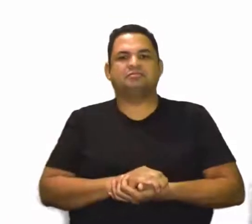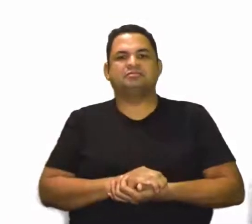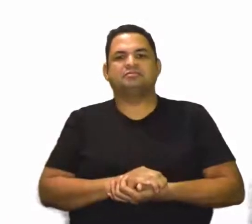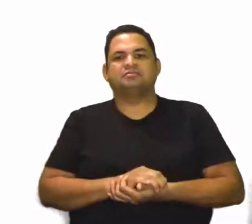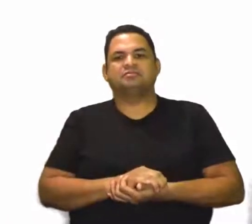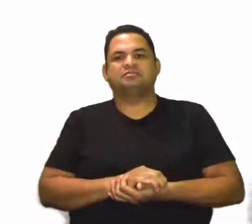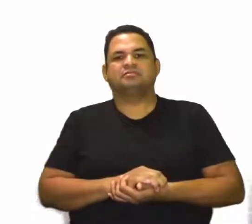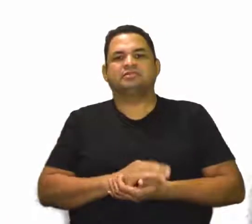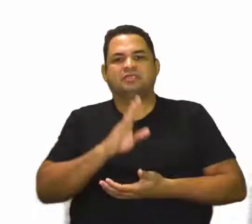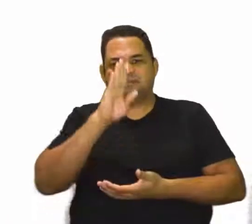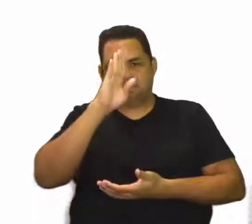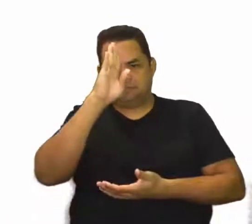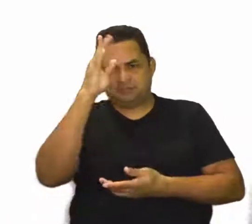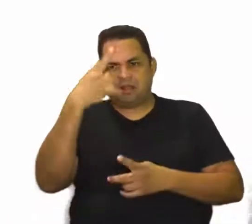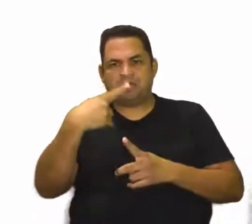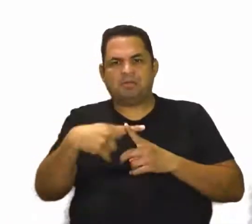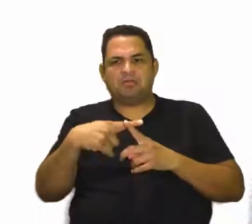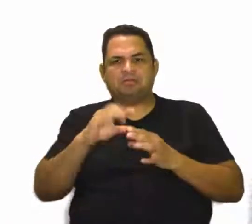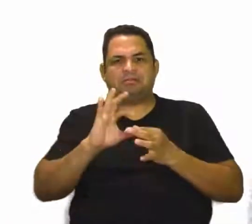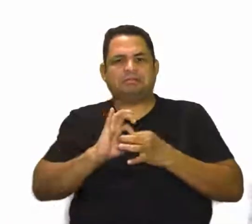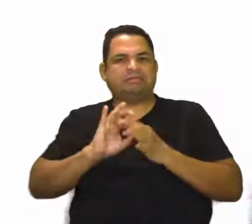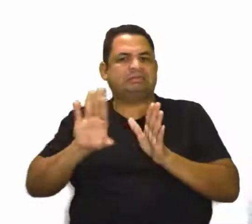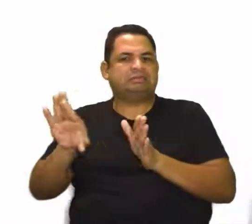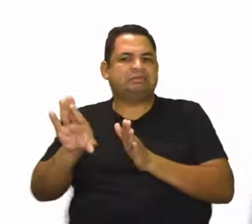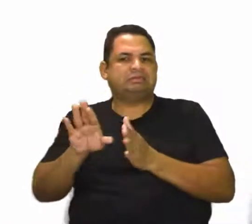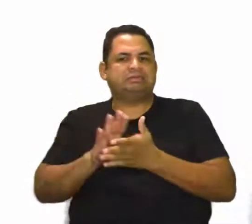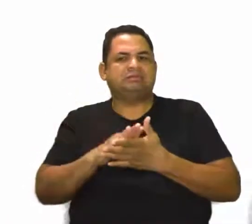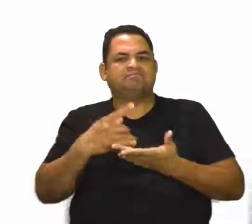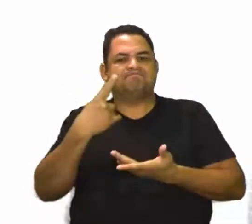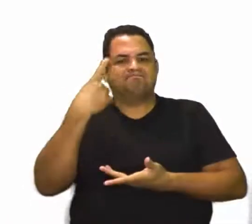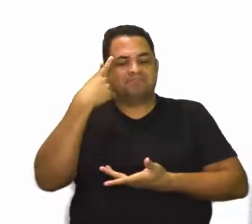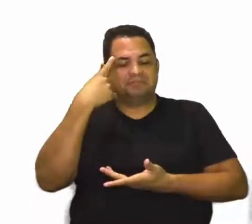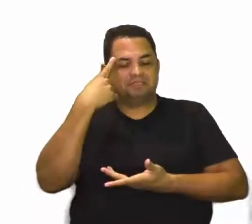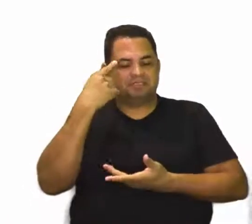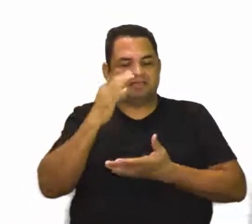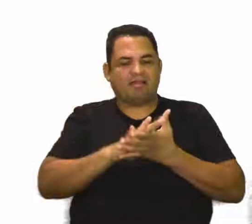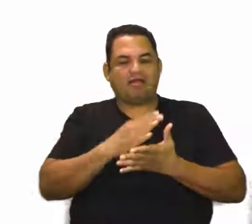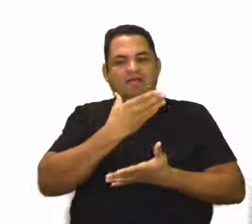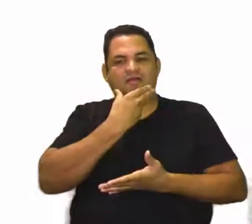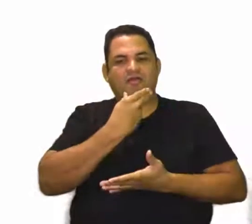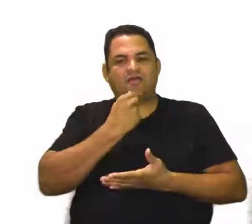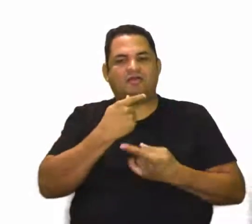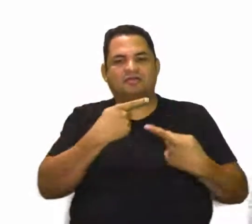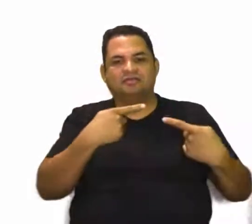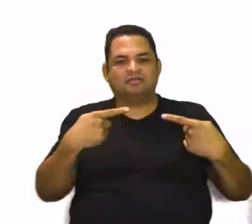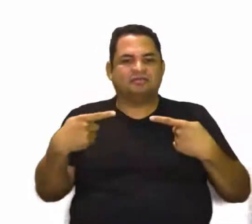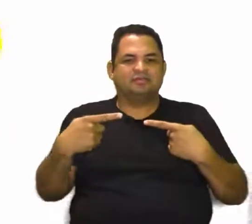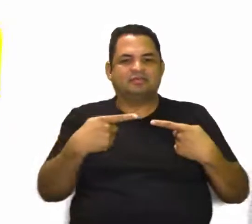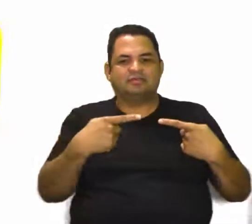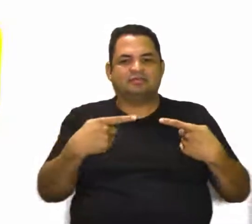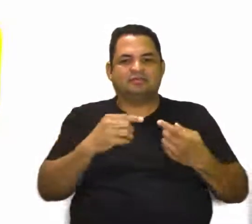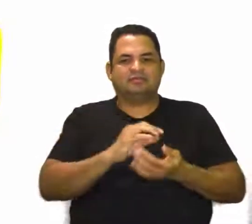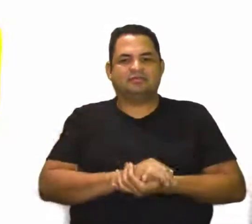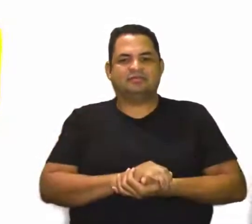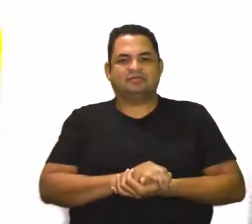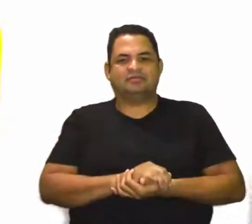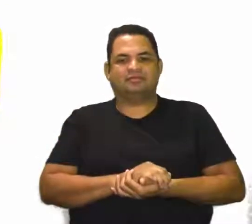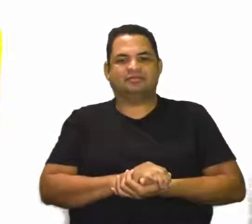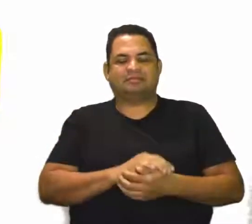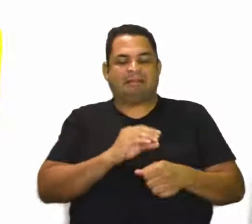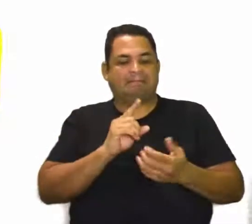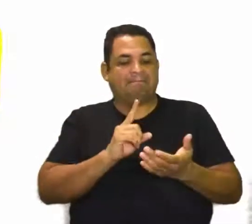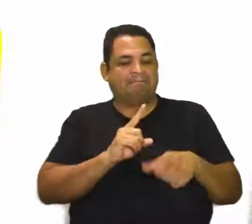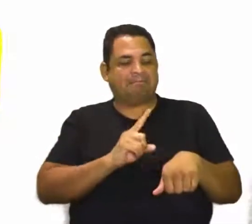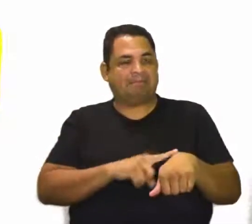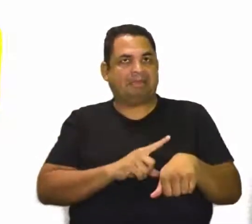principal motivo aí para abandonar, e aí pensando os homens, está relacionado aí ao fator